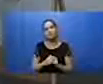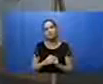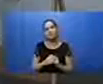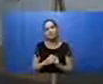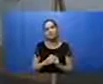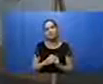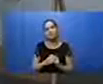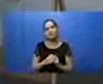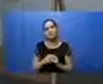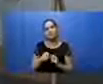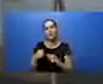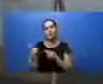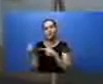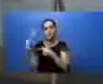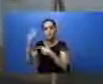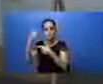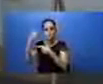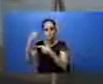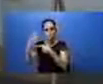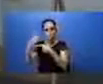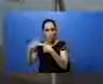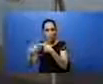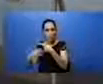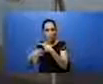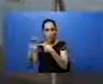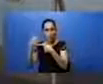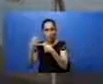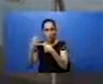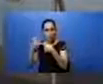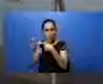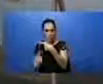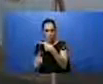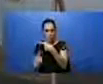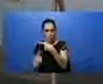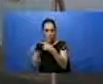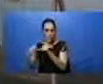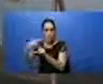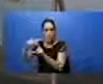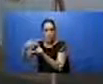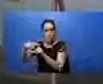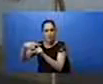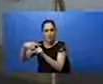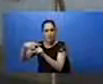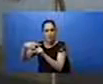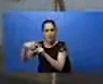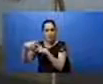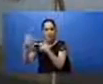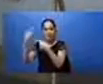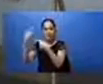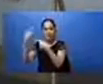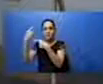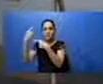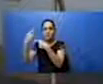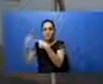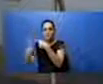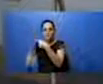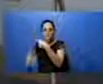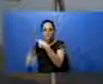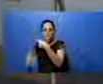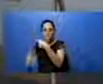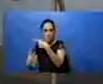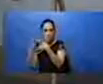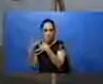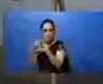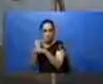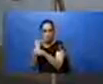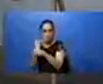1/2 mais meio. 1/2 mais meio.